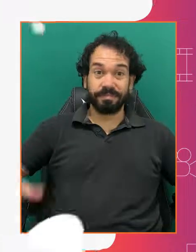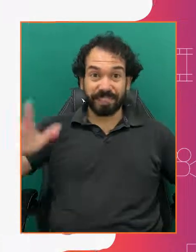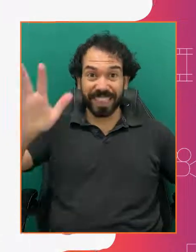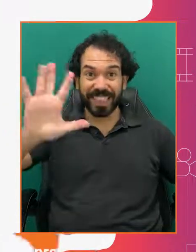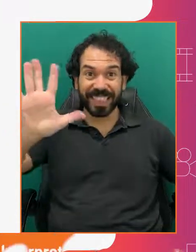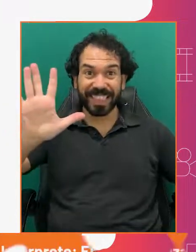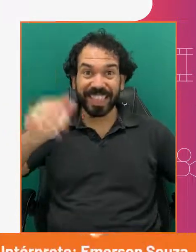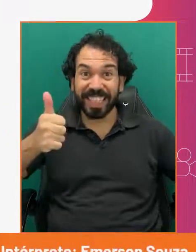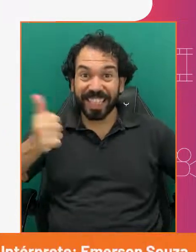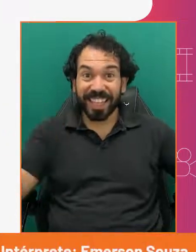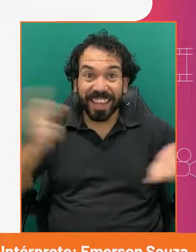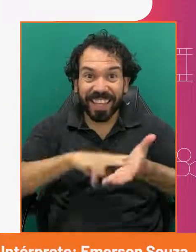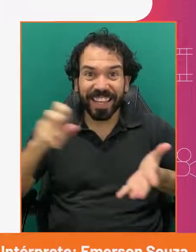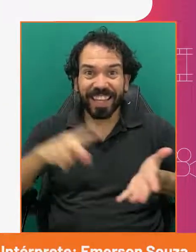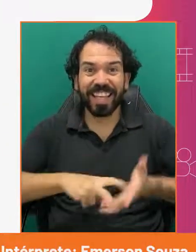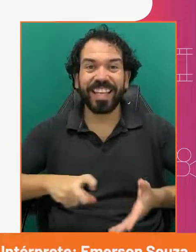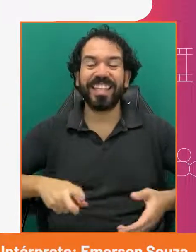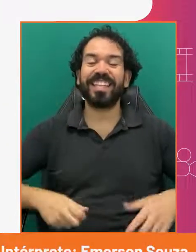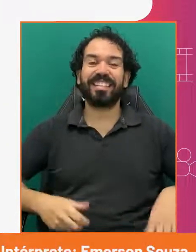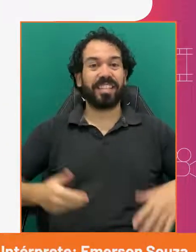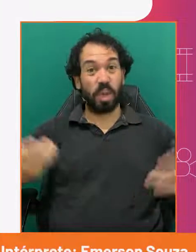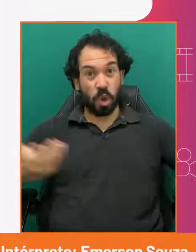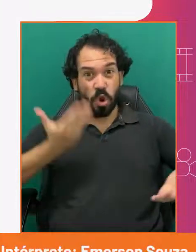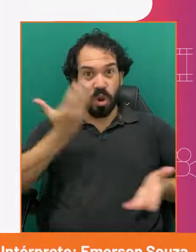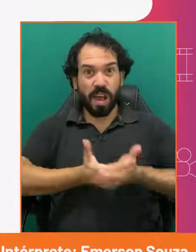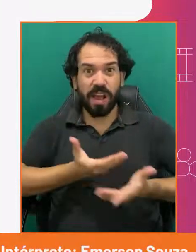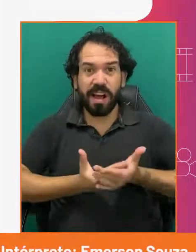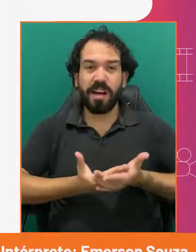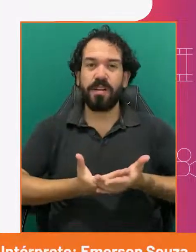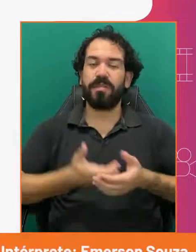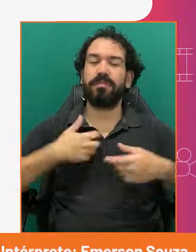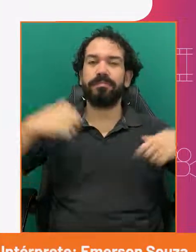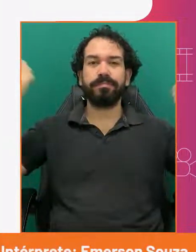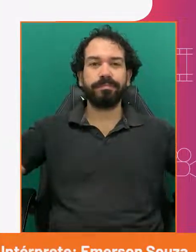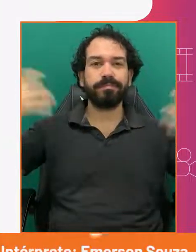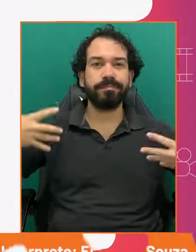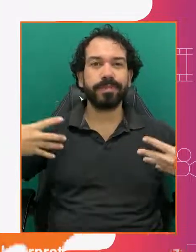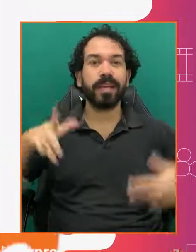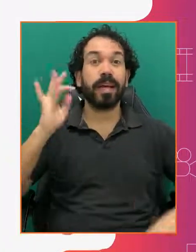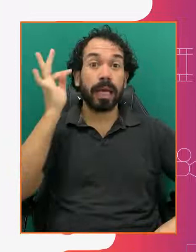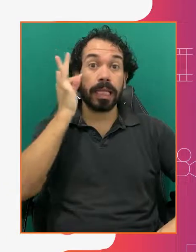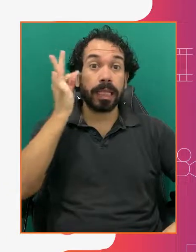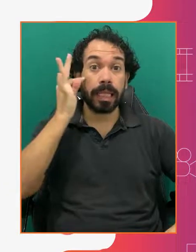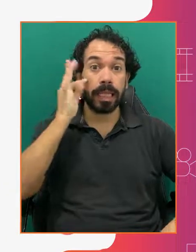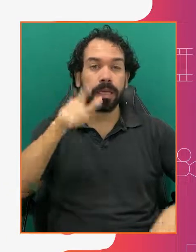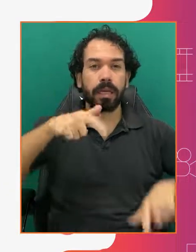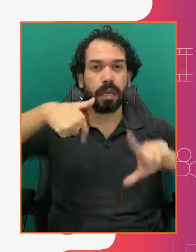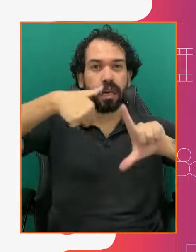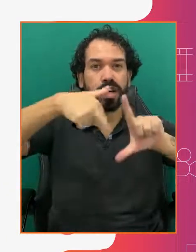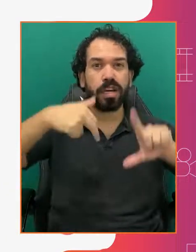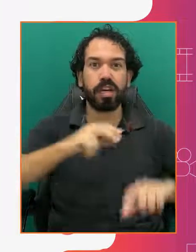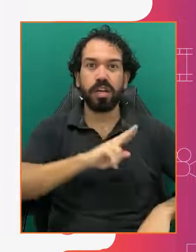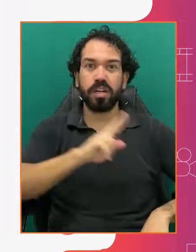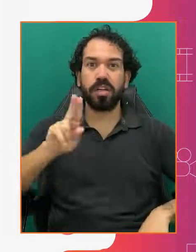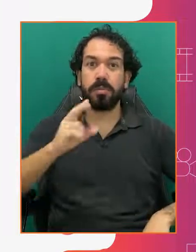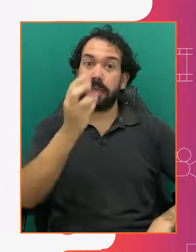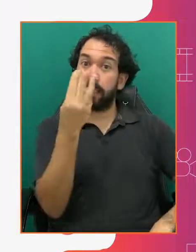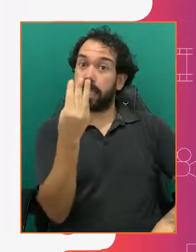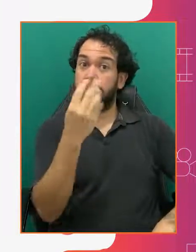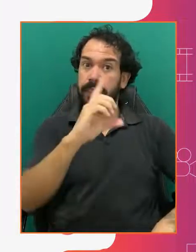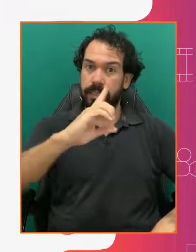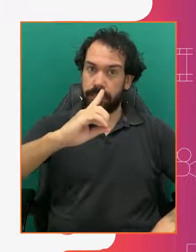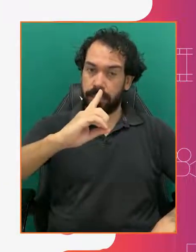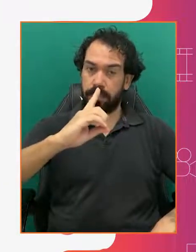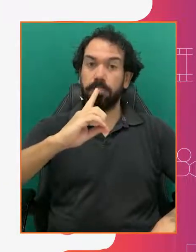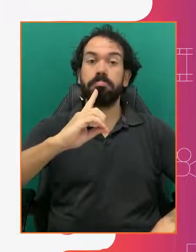E aí, pessoal, animados? Nessa unidade, eu vou falar um pouco sobre a técnica de animação conhecida como